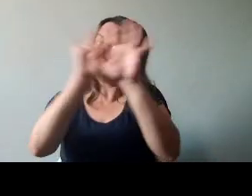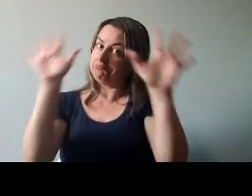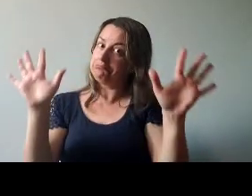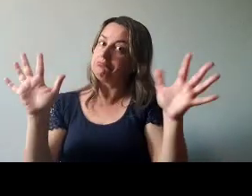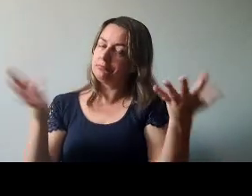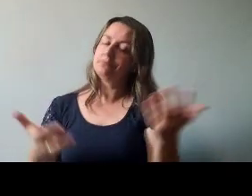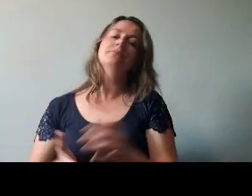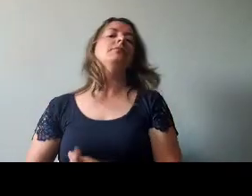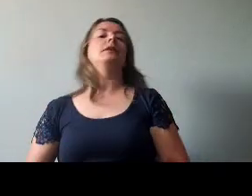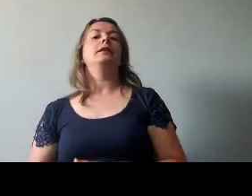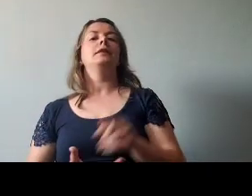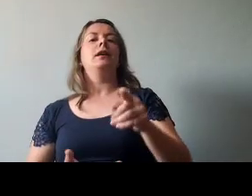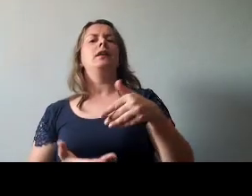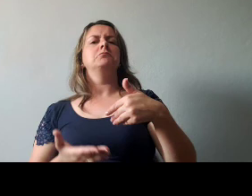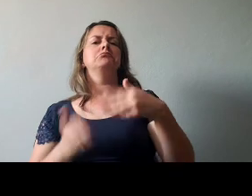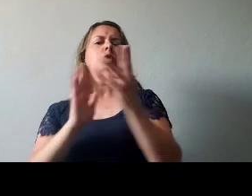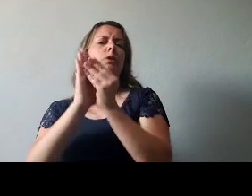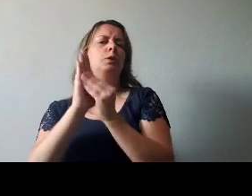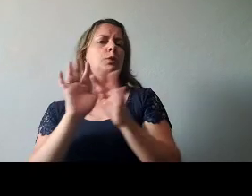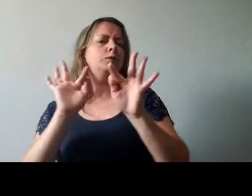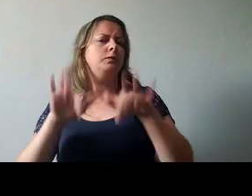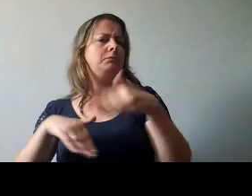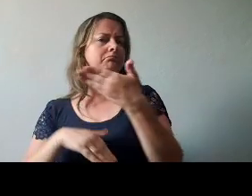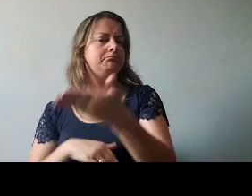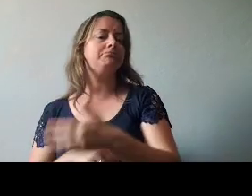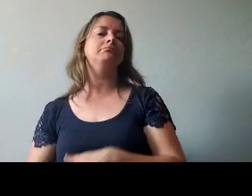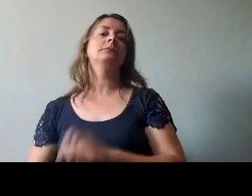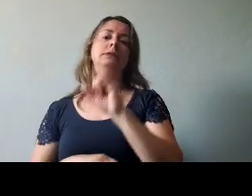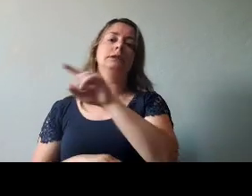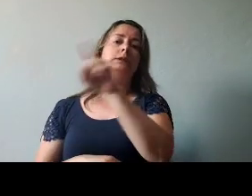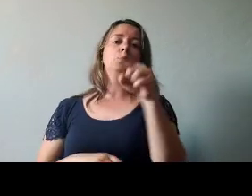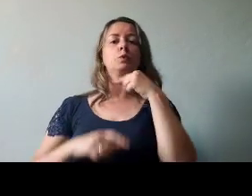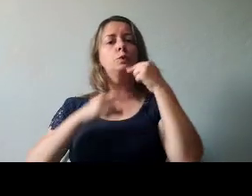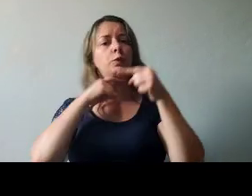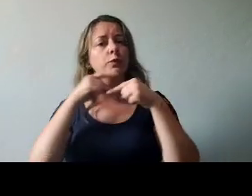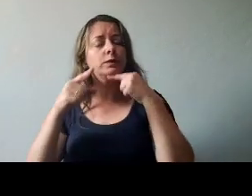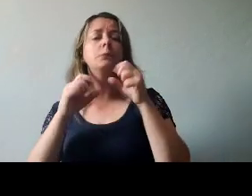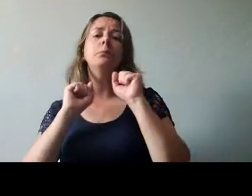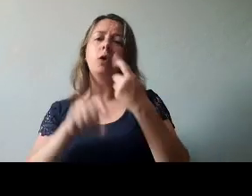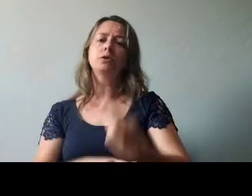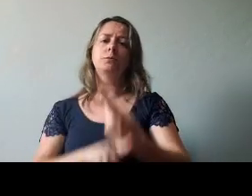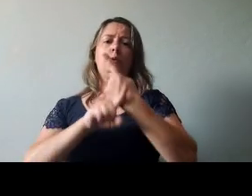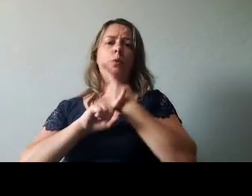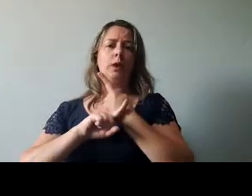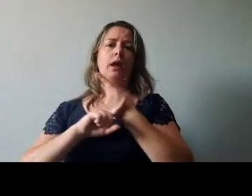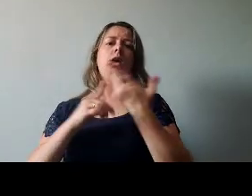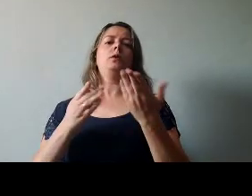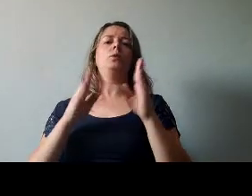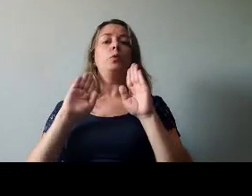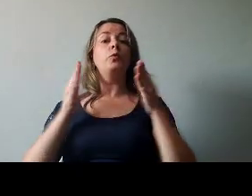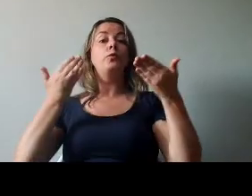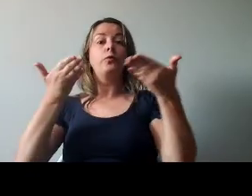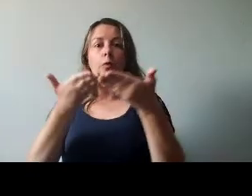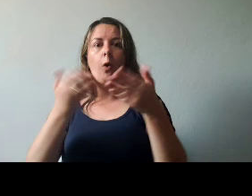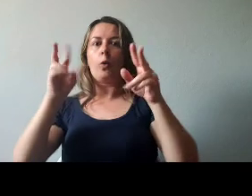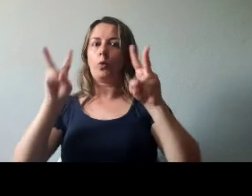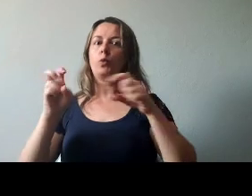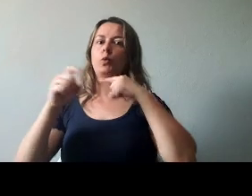né? Qualquer dúvida que vocês tiverem, não esqueçam de me acionar lá no fórum de dúvidas.